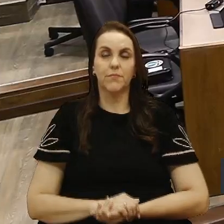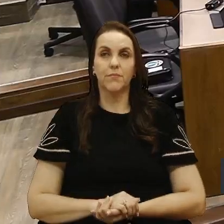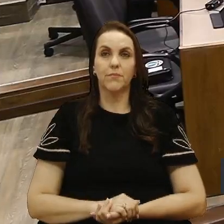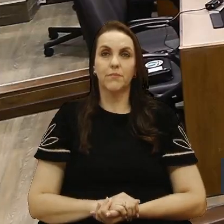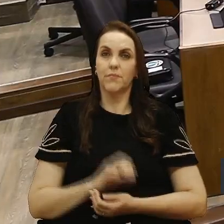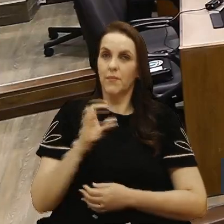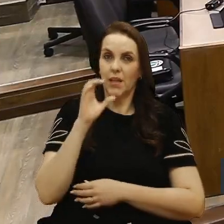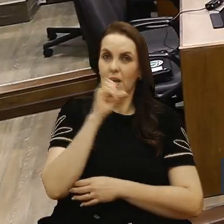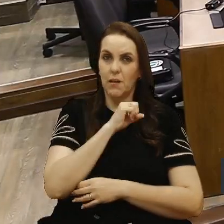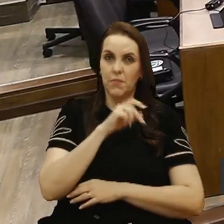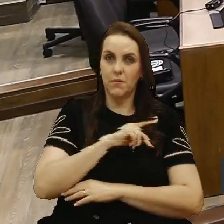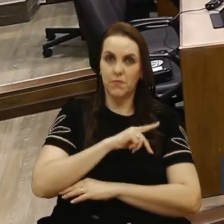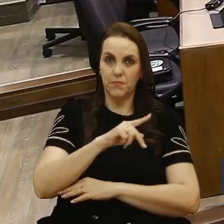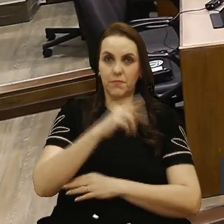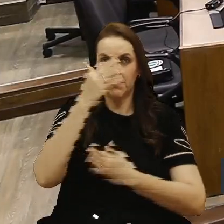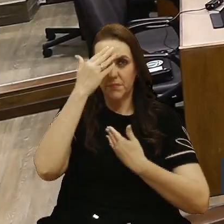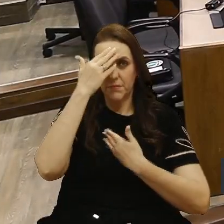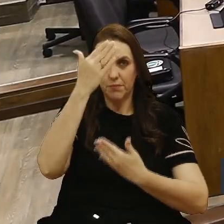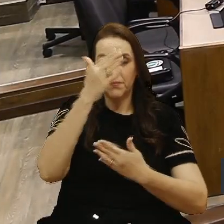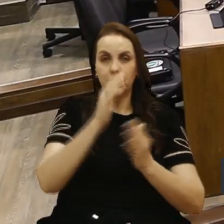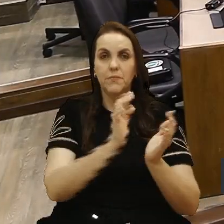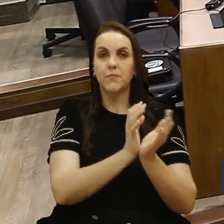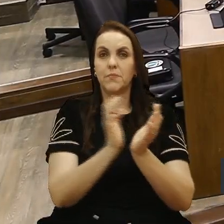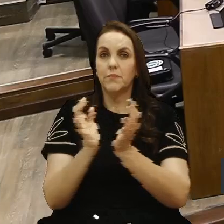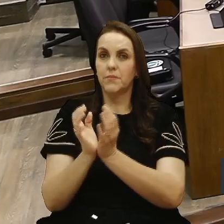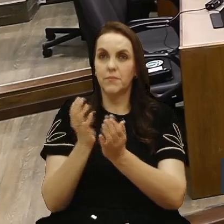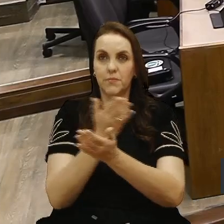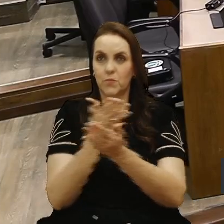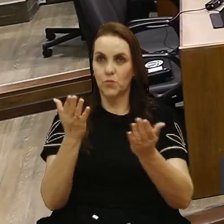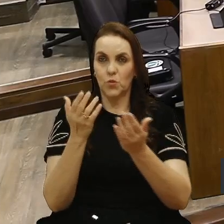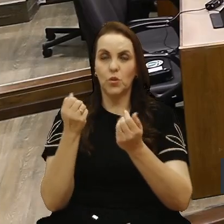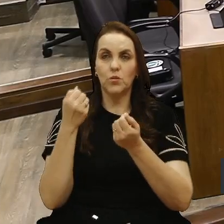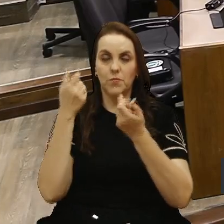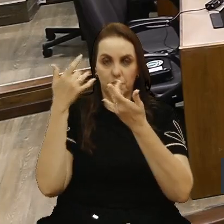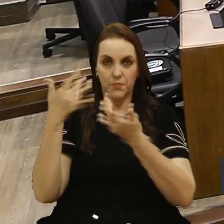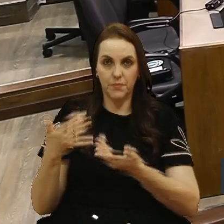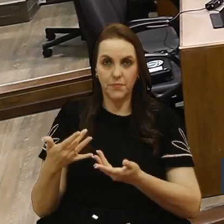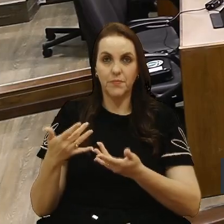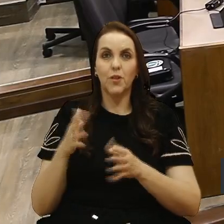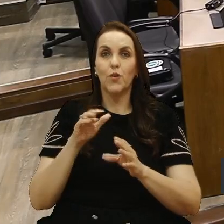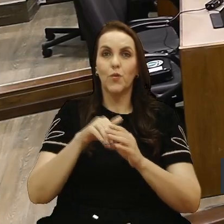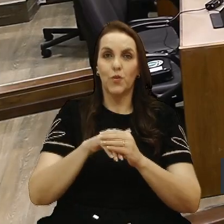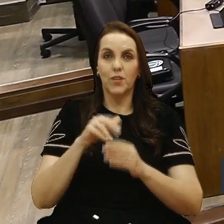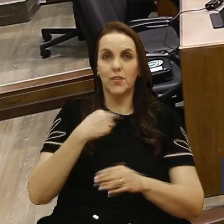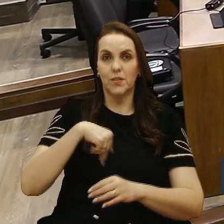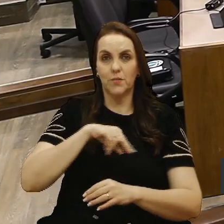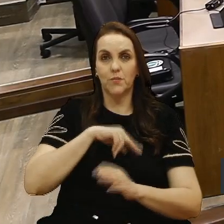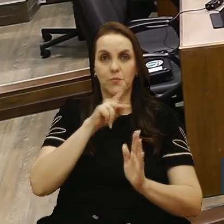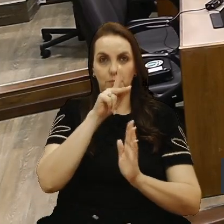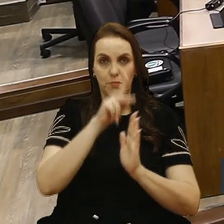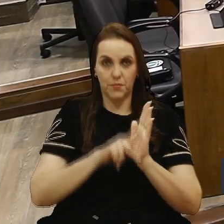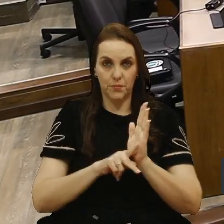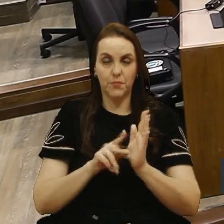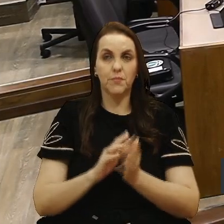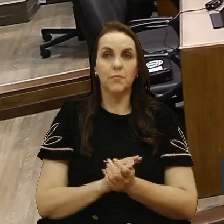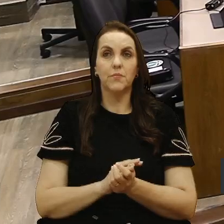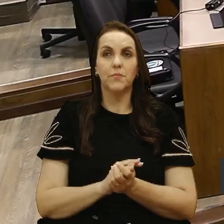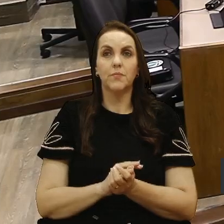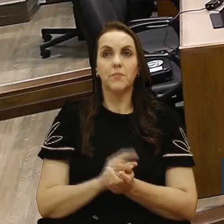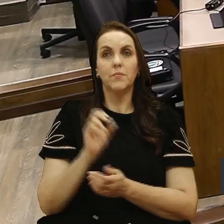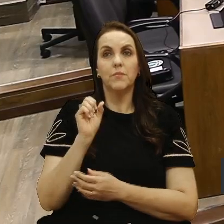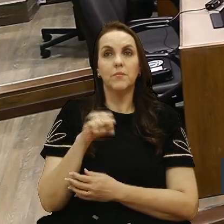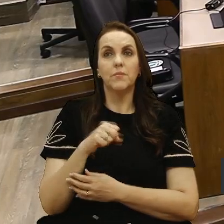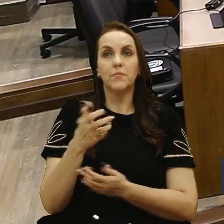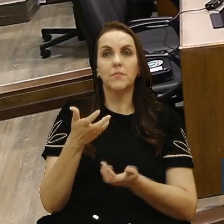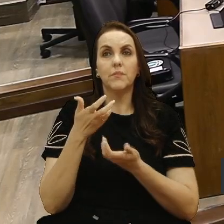rapidamente, senhor presidente, agradecer aos colegas que falaram, que estão aqui também para poder votar o nosso projeto. E sim, eu queria